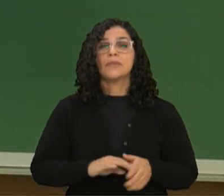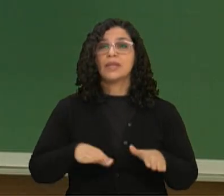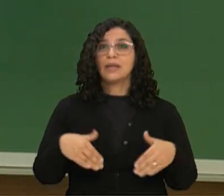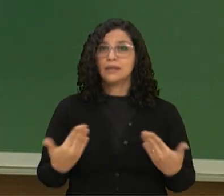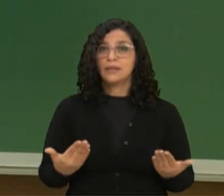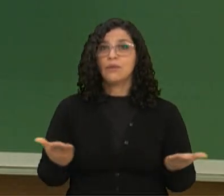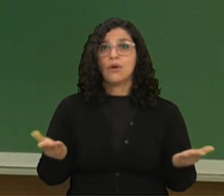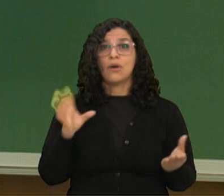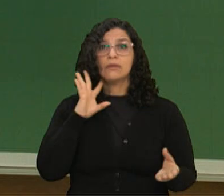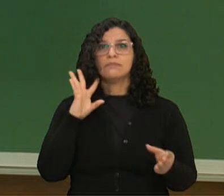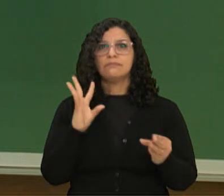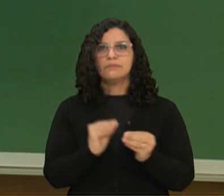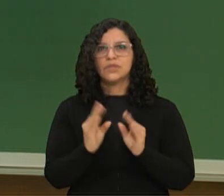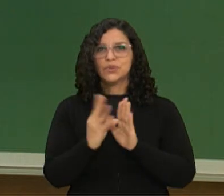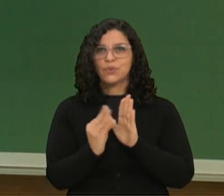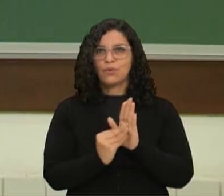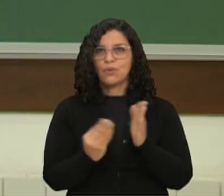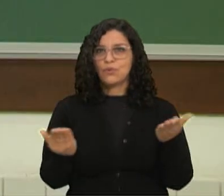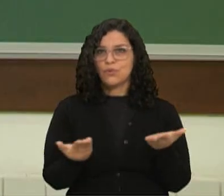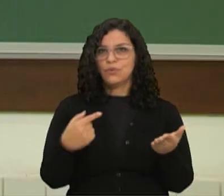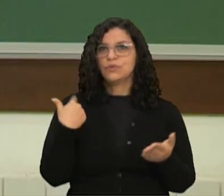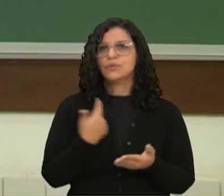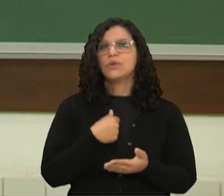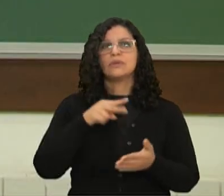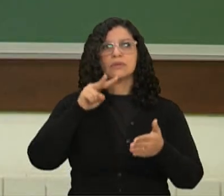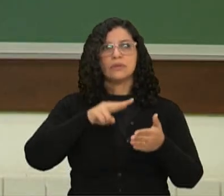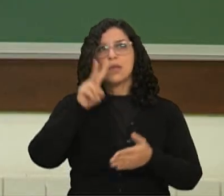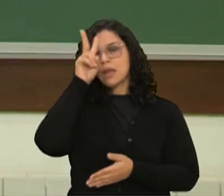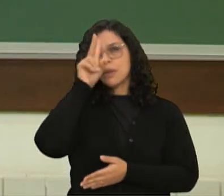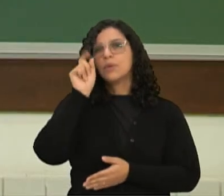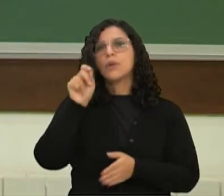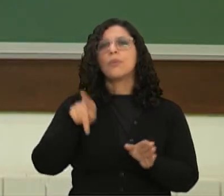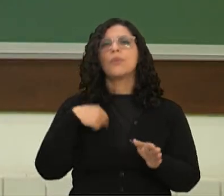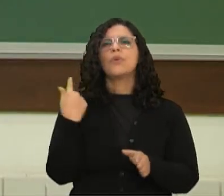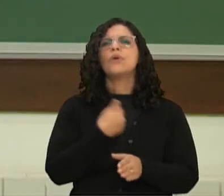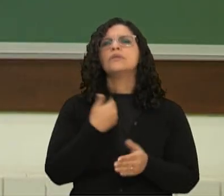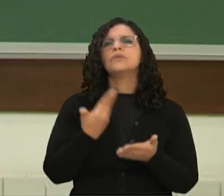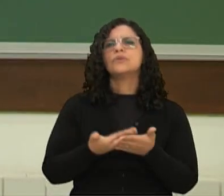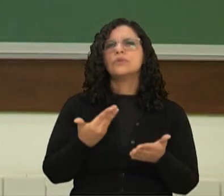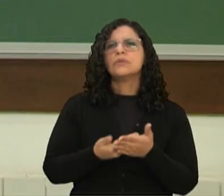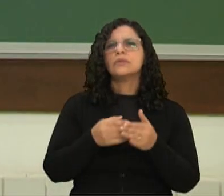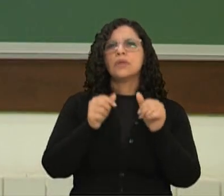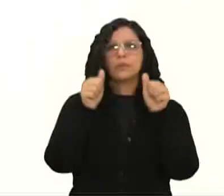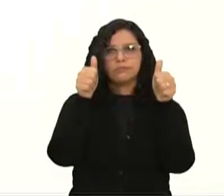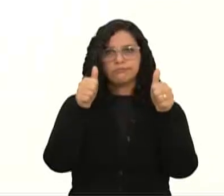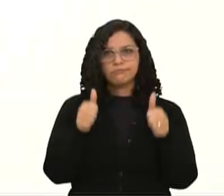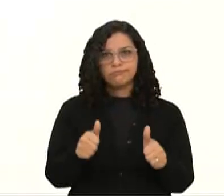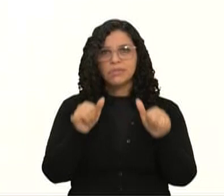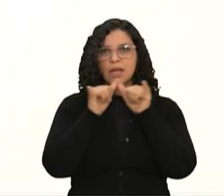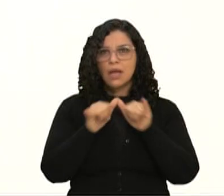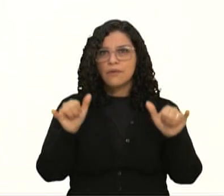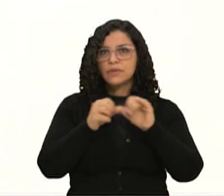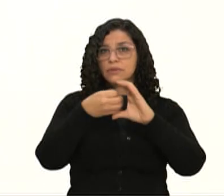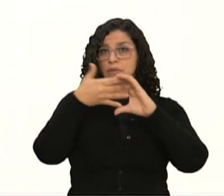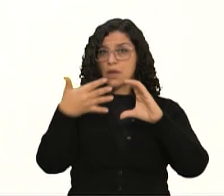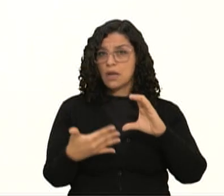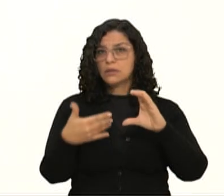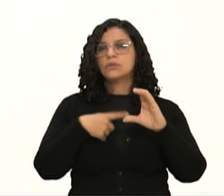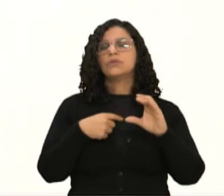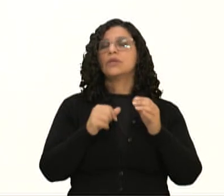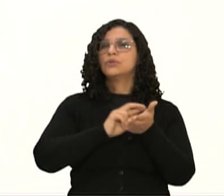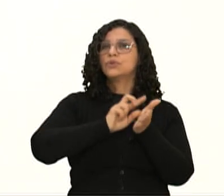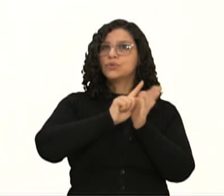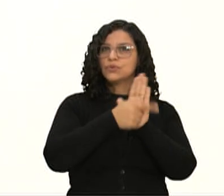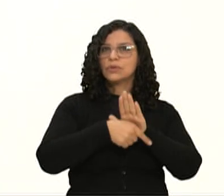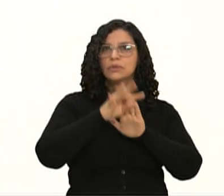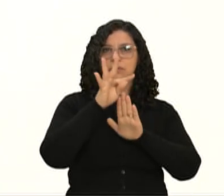Então, revisando o que nós estudamos hoje, lembre lá, ó, nós estudamos o poster campaign, falamos das características desse